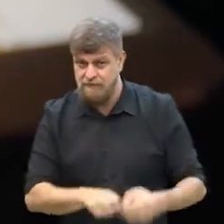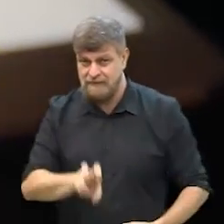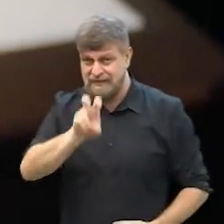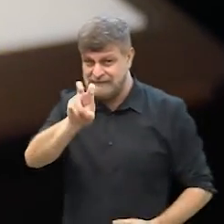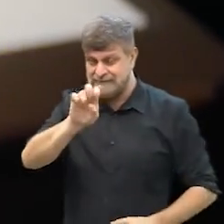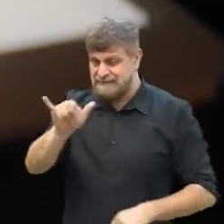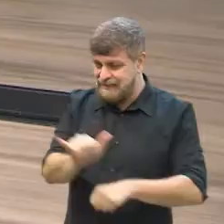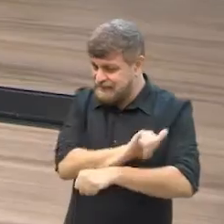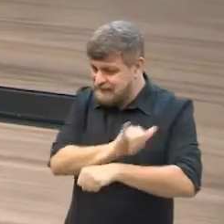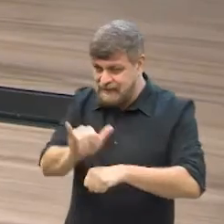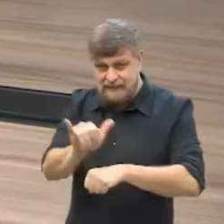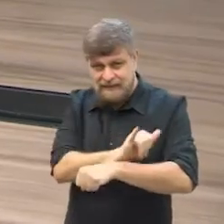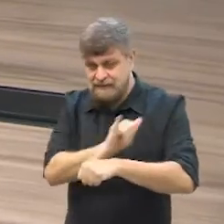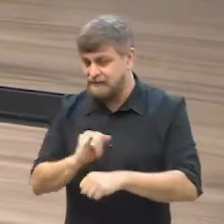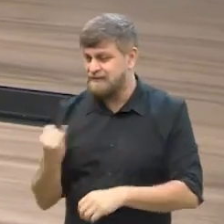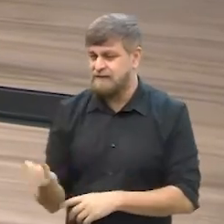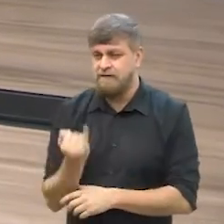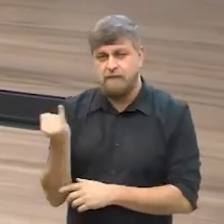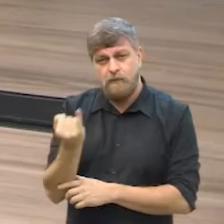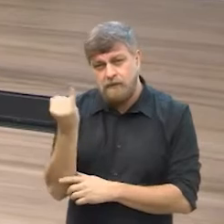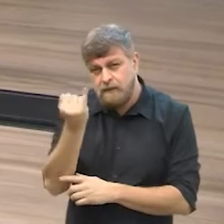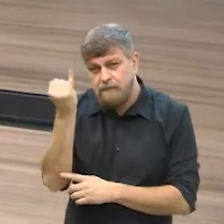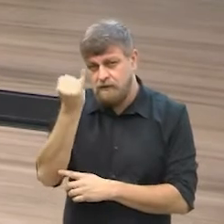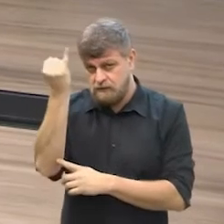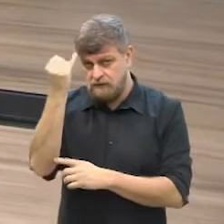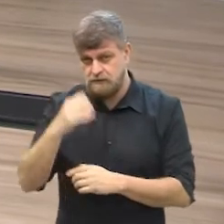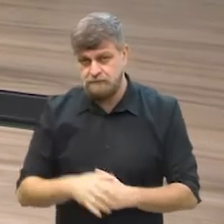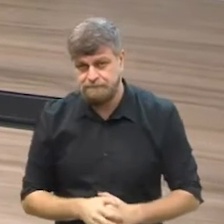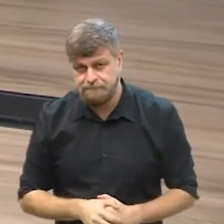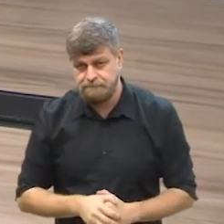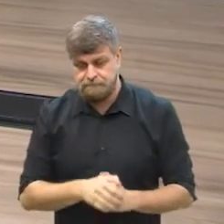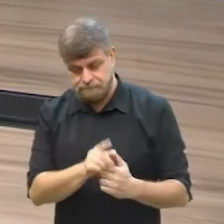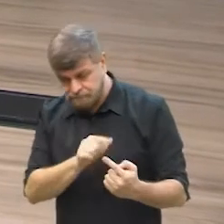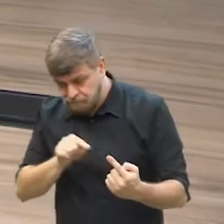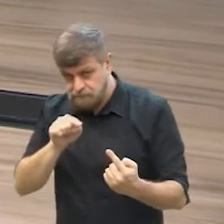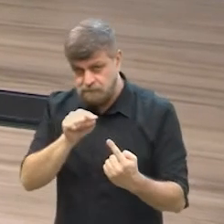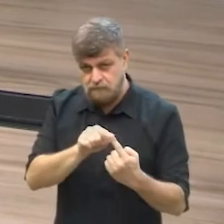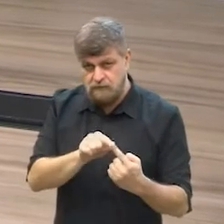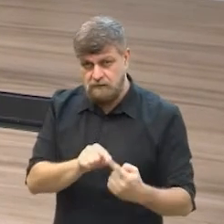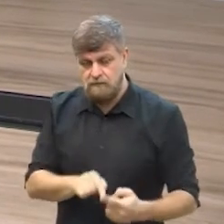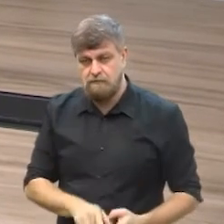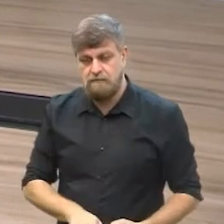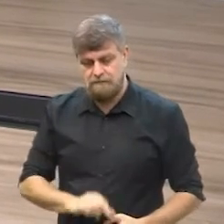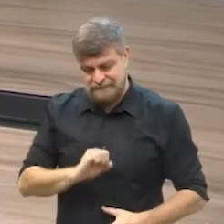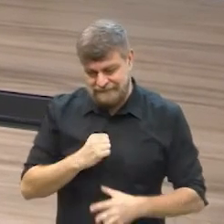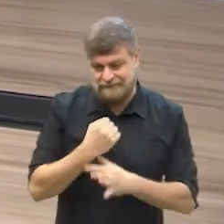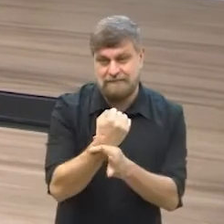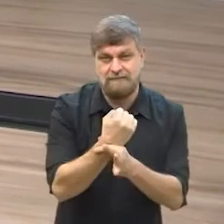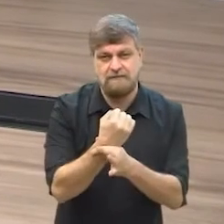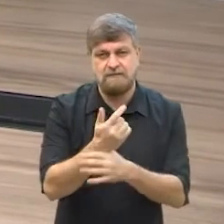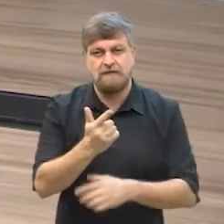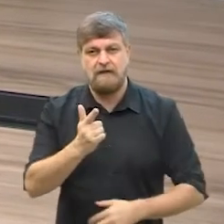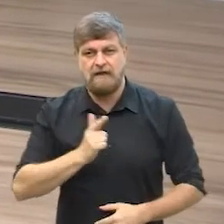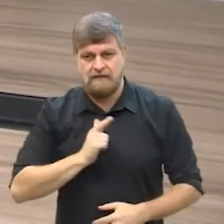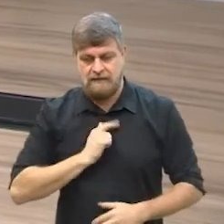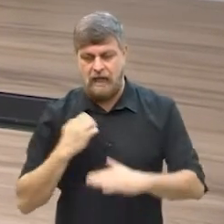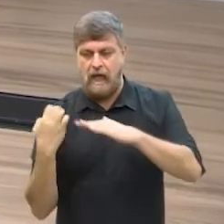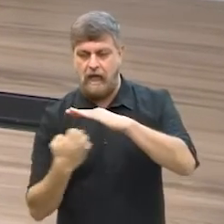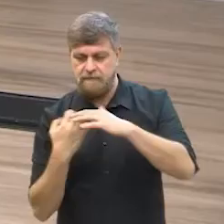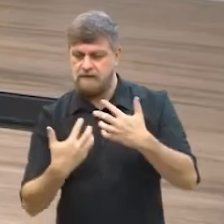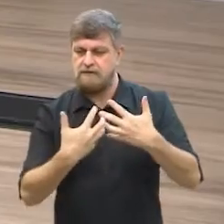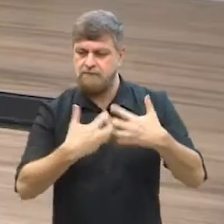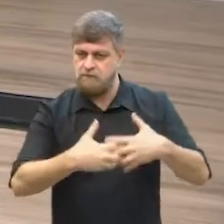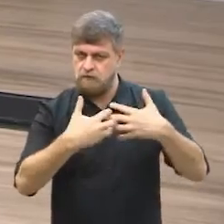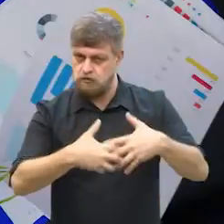cinco passos são extremamente importantes para você garantir, então, a